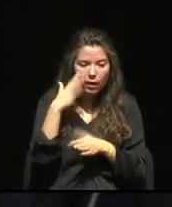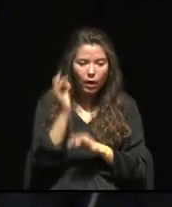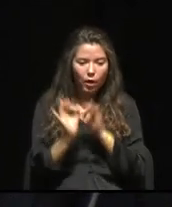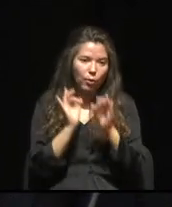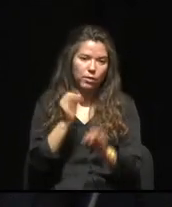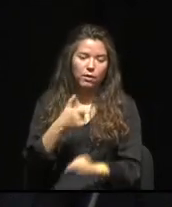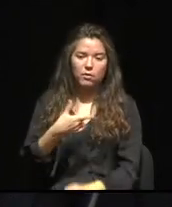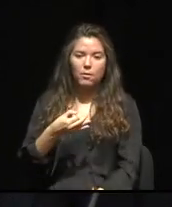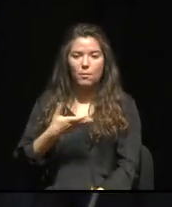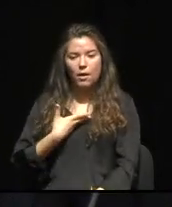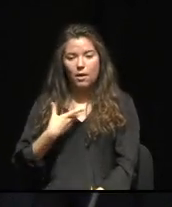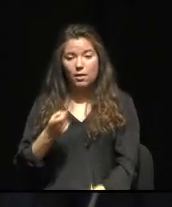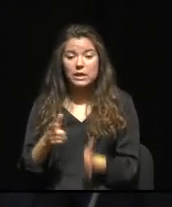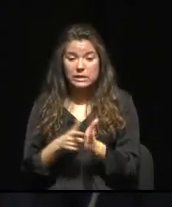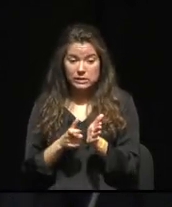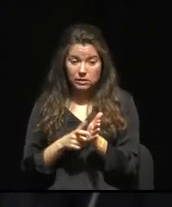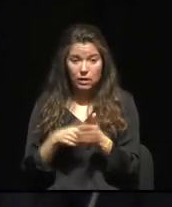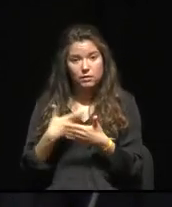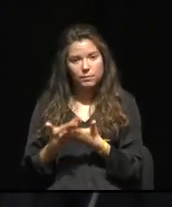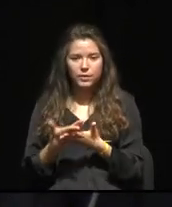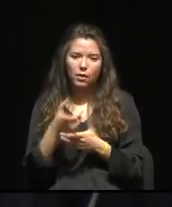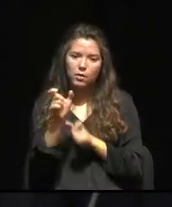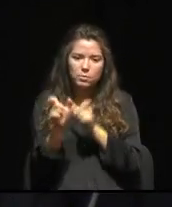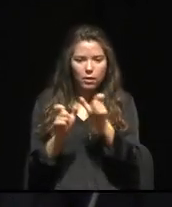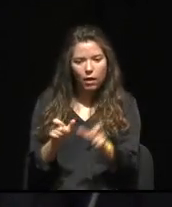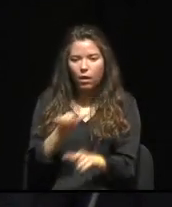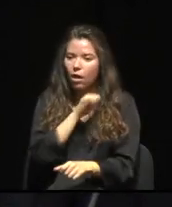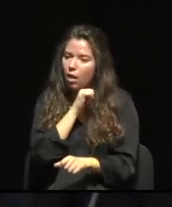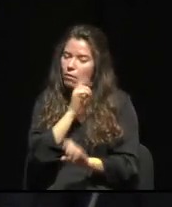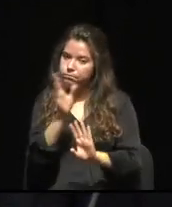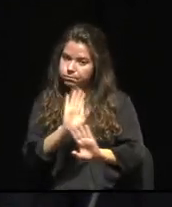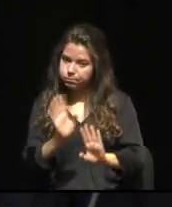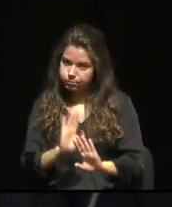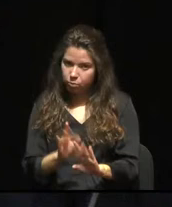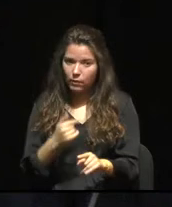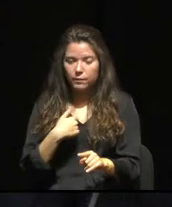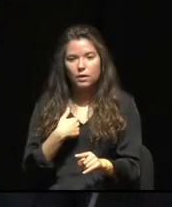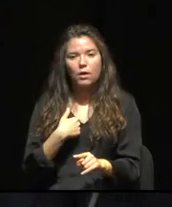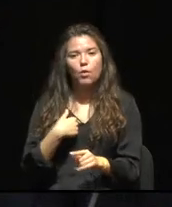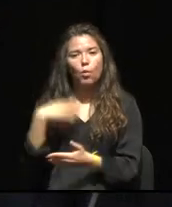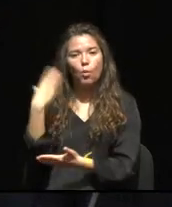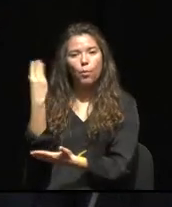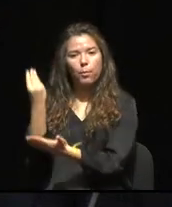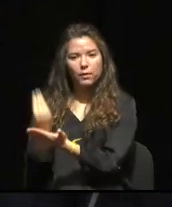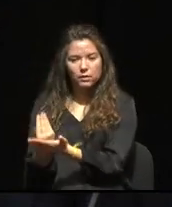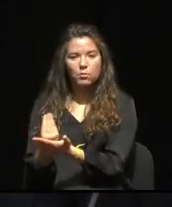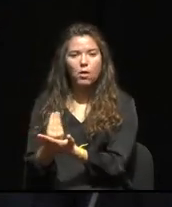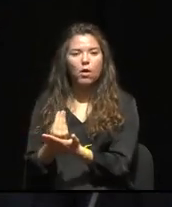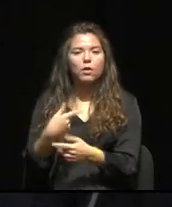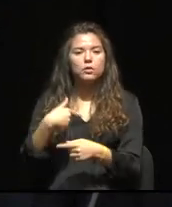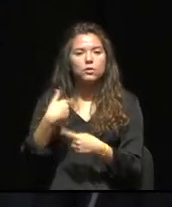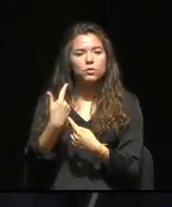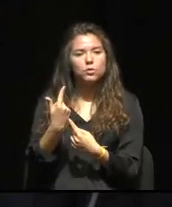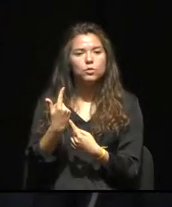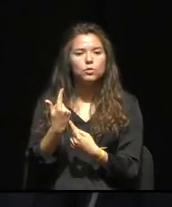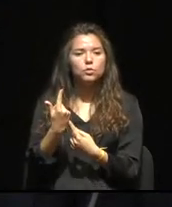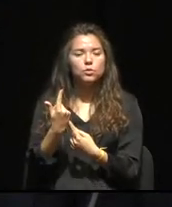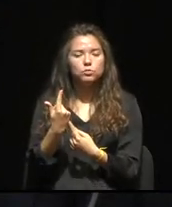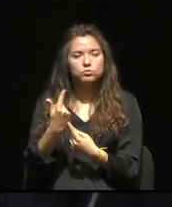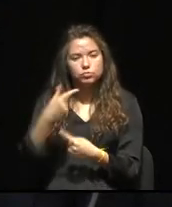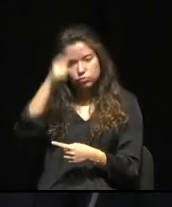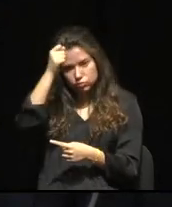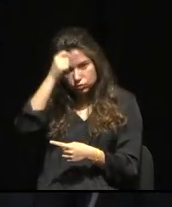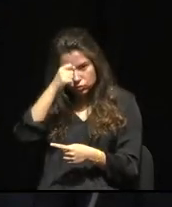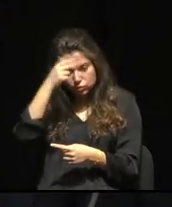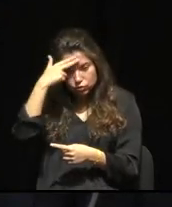necessidades as palavras dos peticionários não serão ignoradas o património histórico continua abandonado e mutilado a